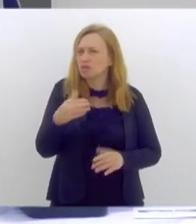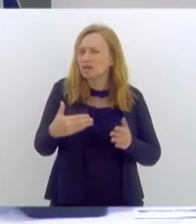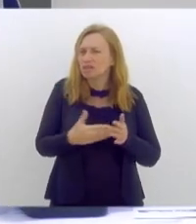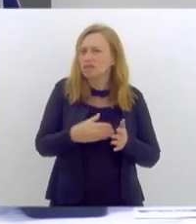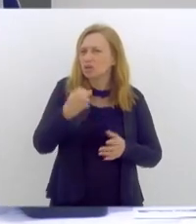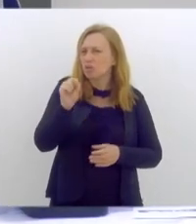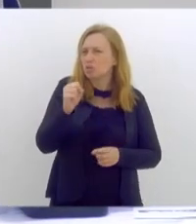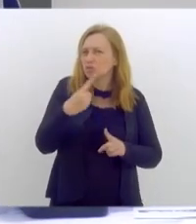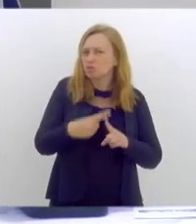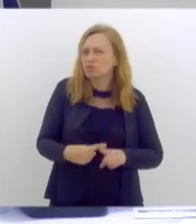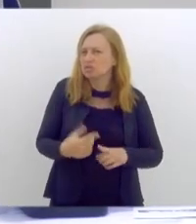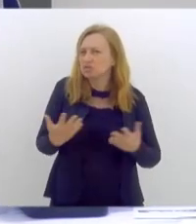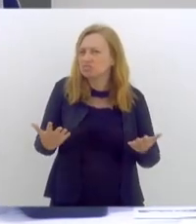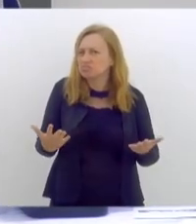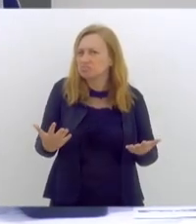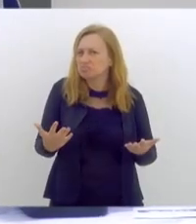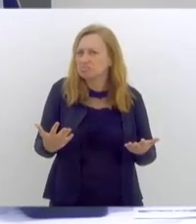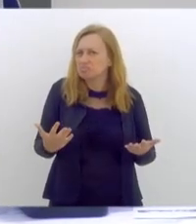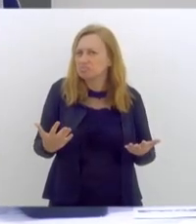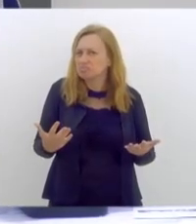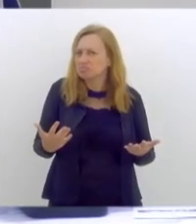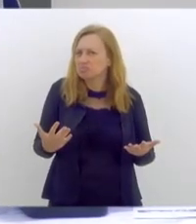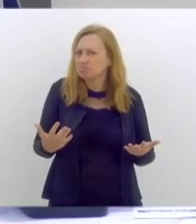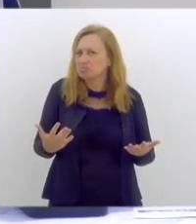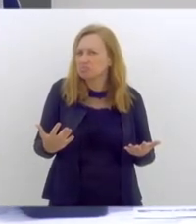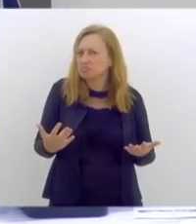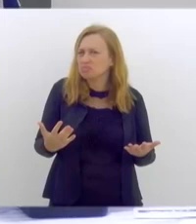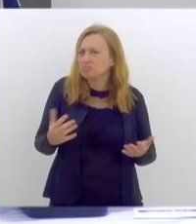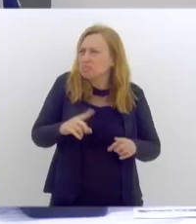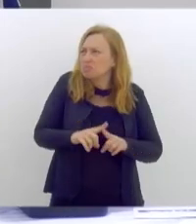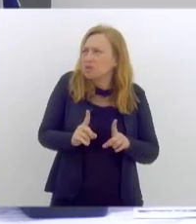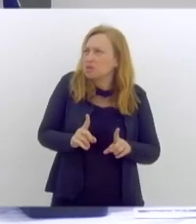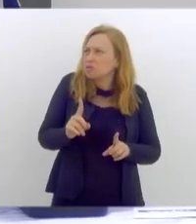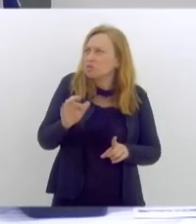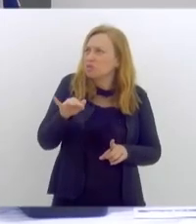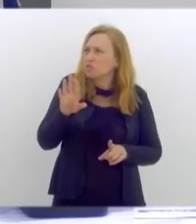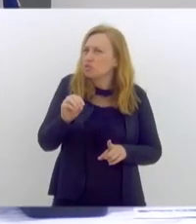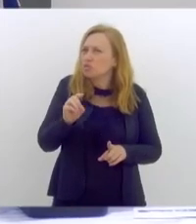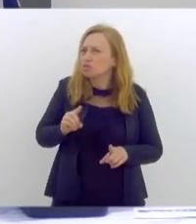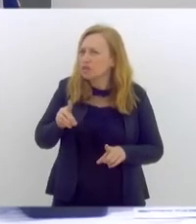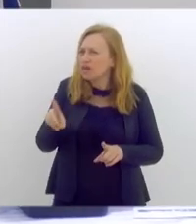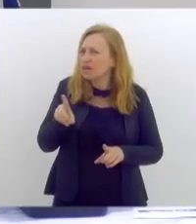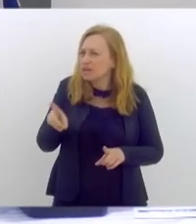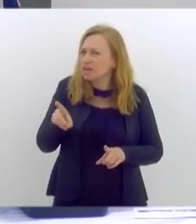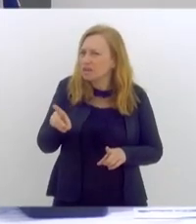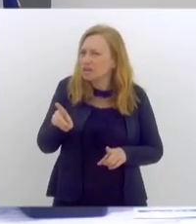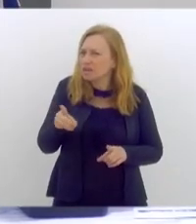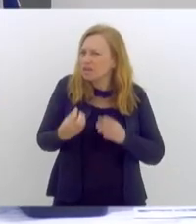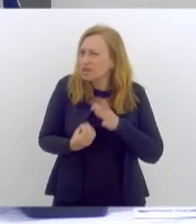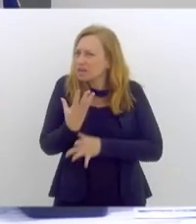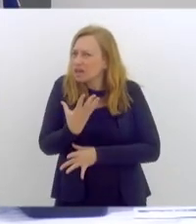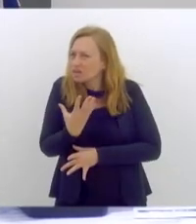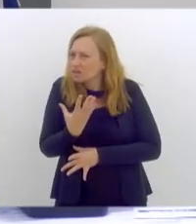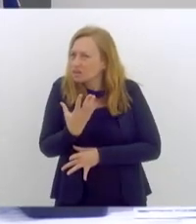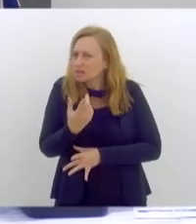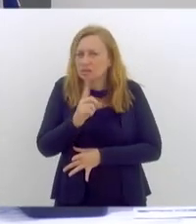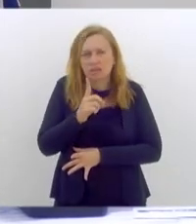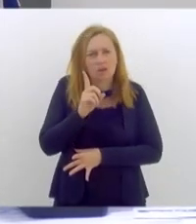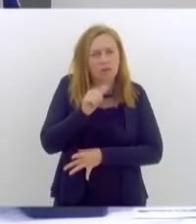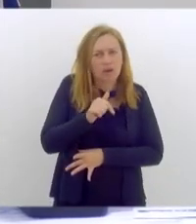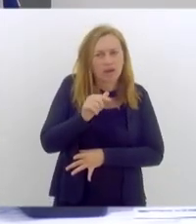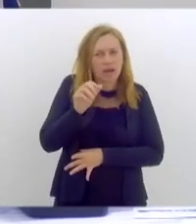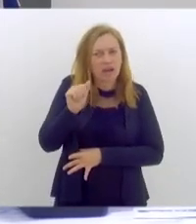oito vezes o patrimônio do fundo mas o fundo aí é o fundo criado não é